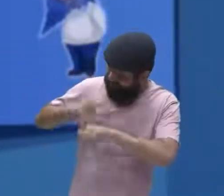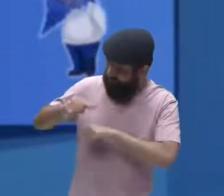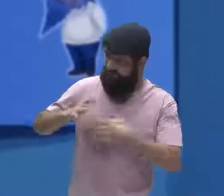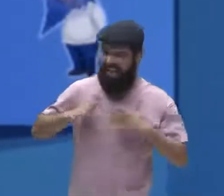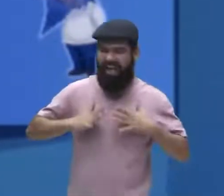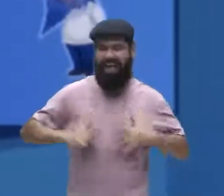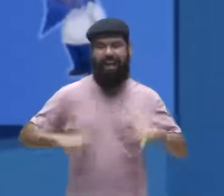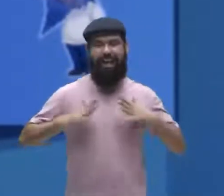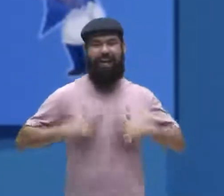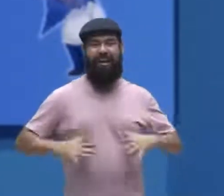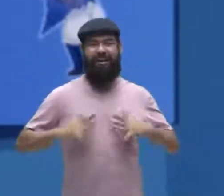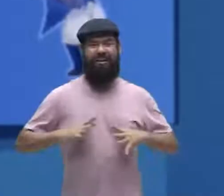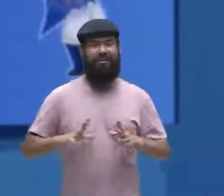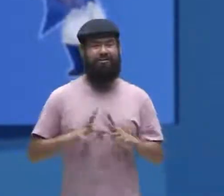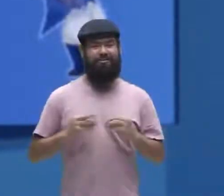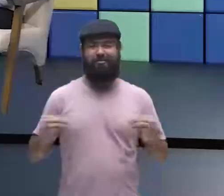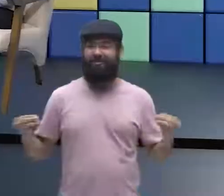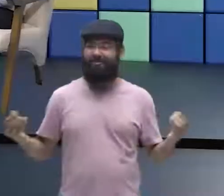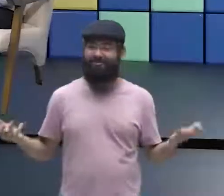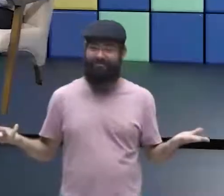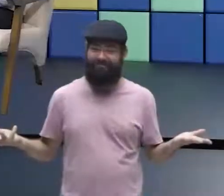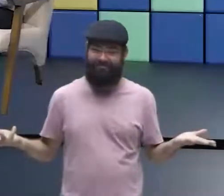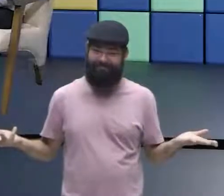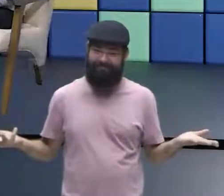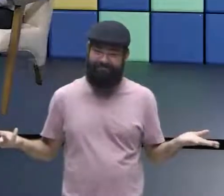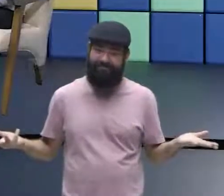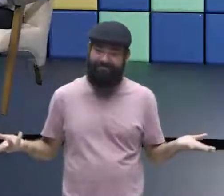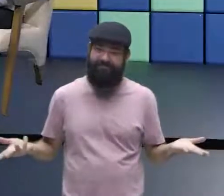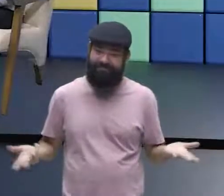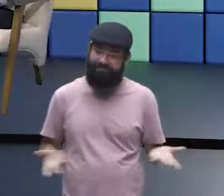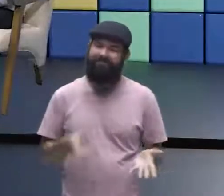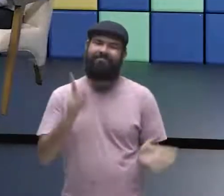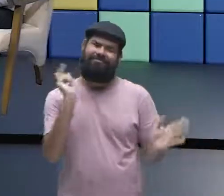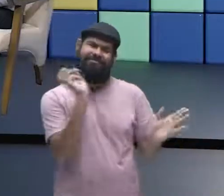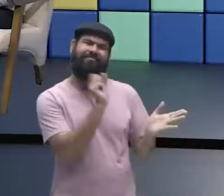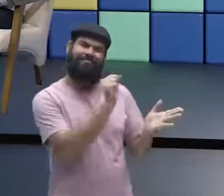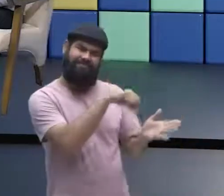relaxou, passou. Exatamente.